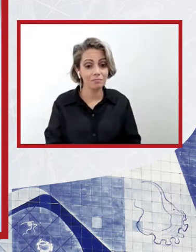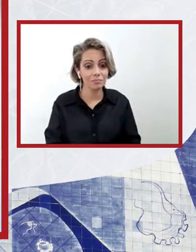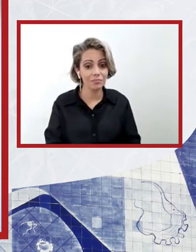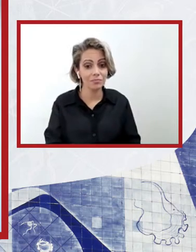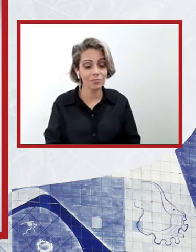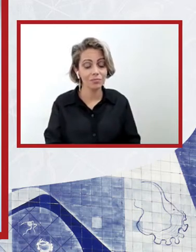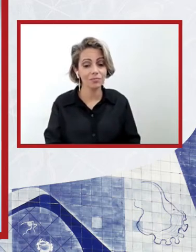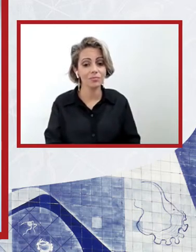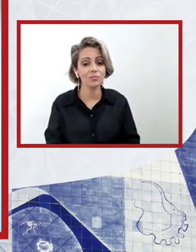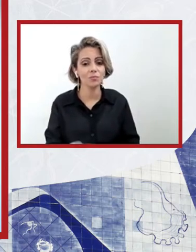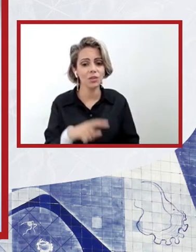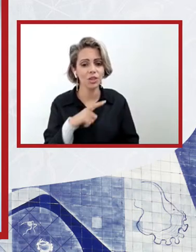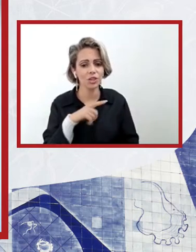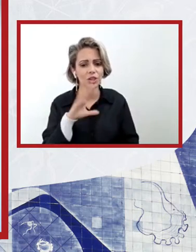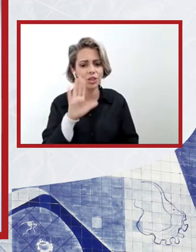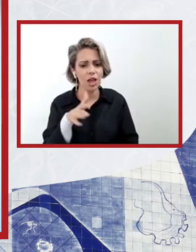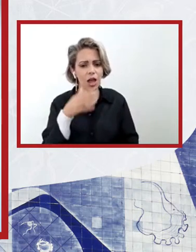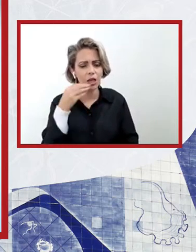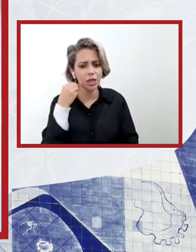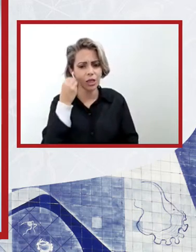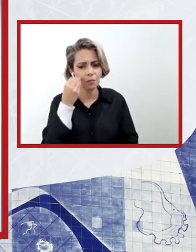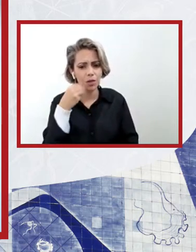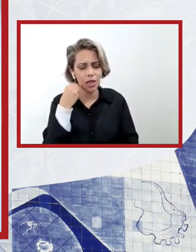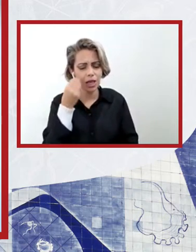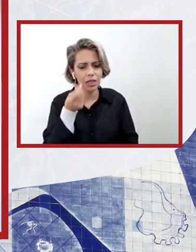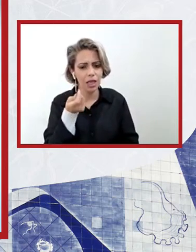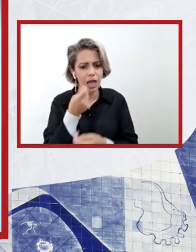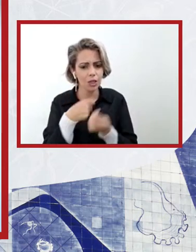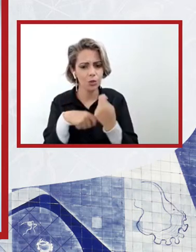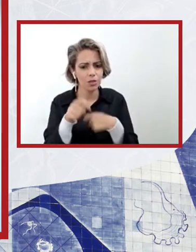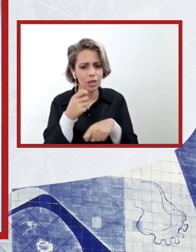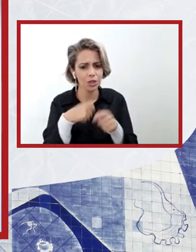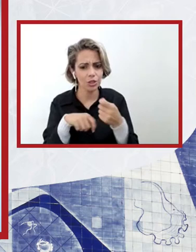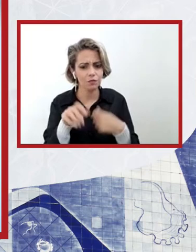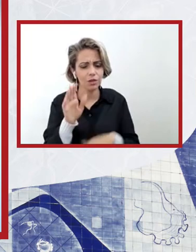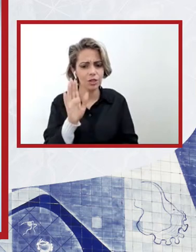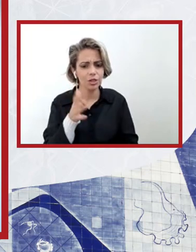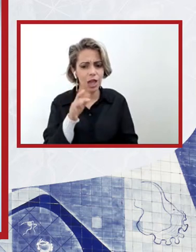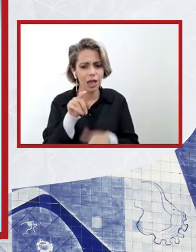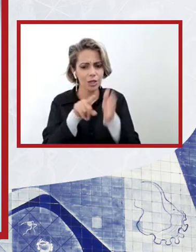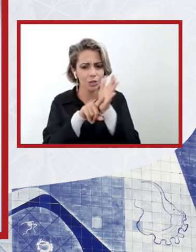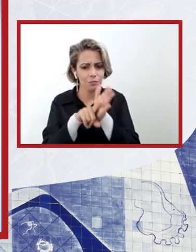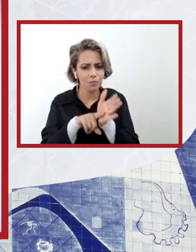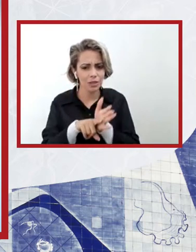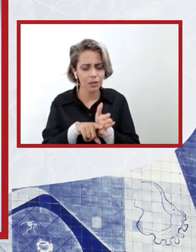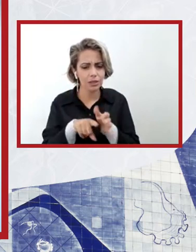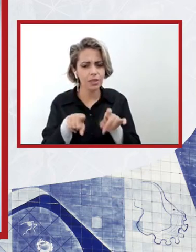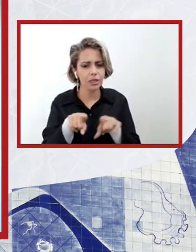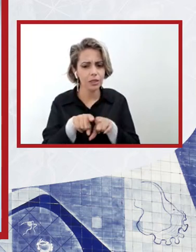tinham já uma experiência administrativa ou de pesquisa